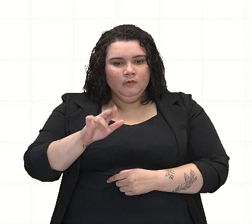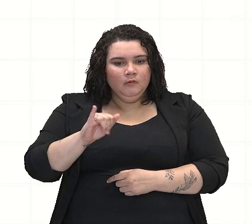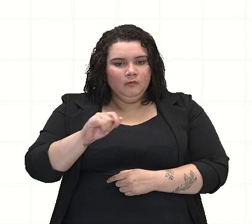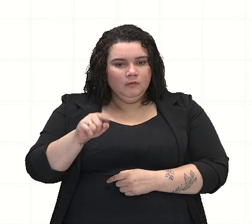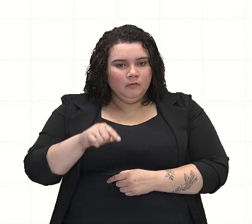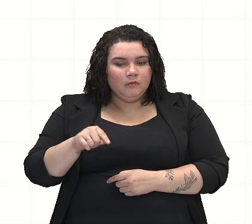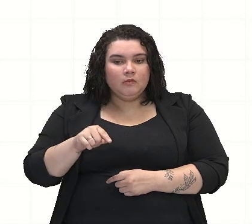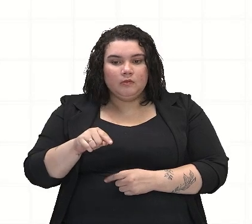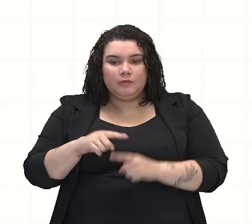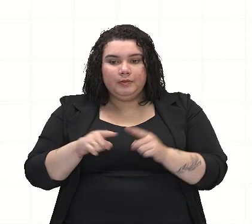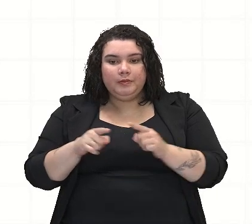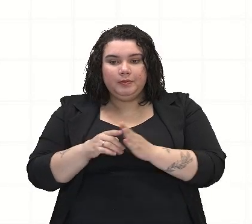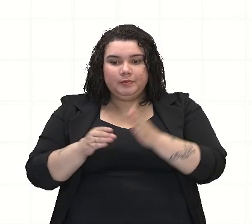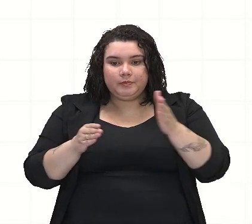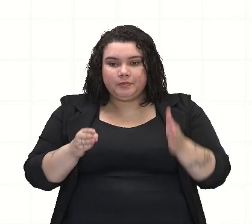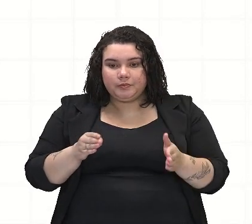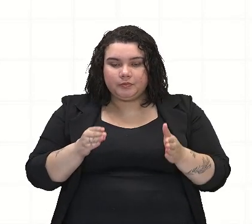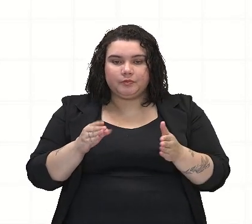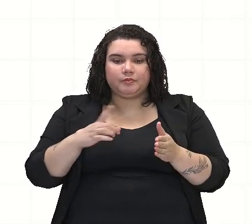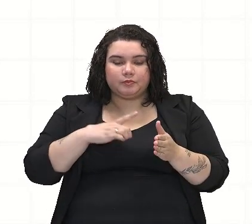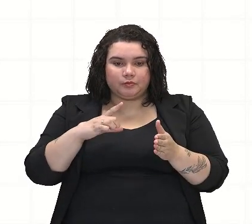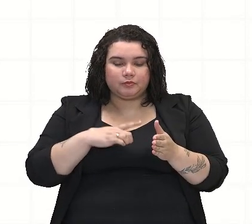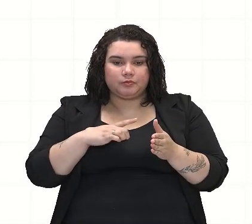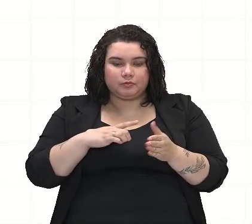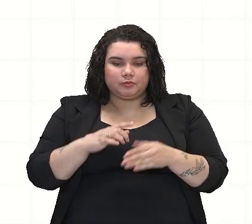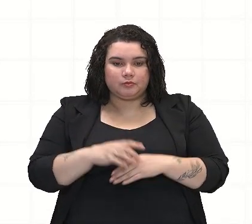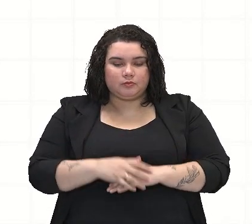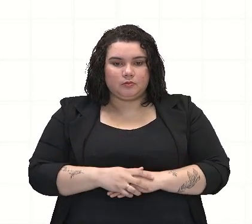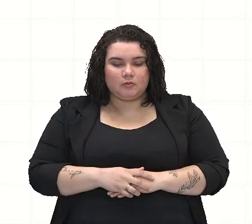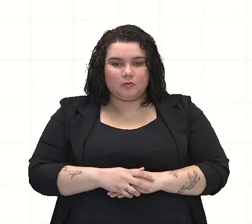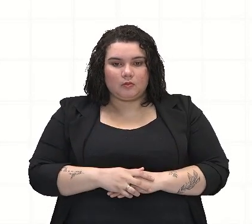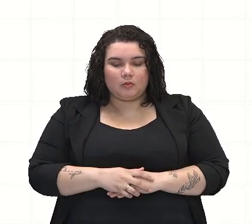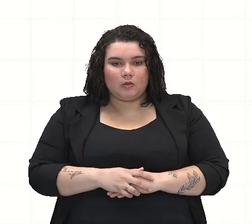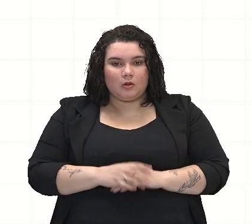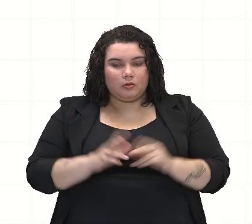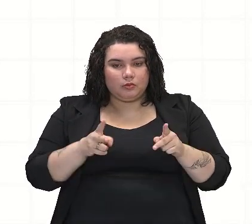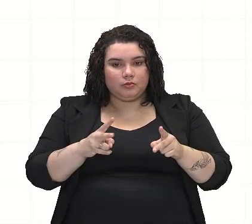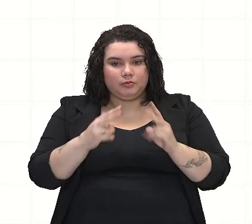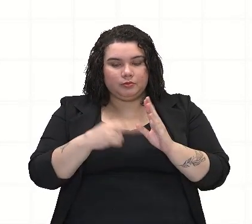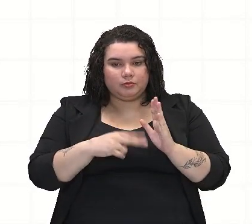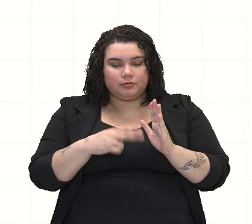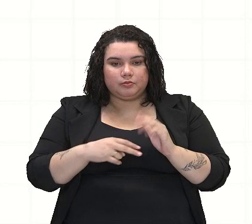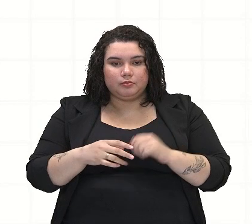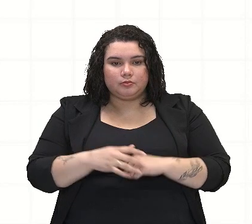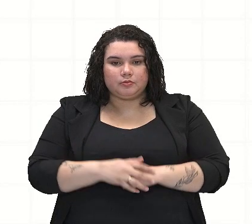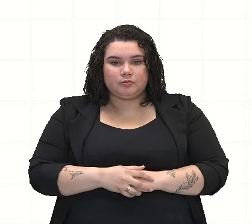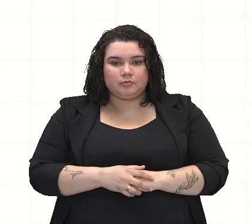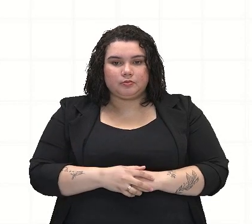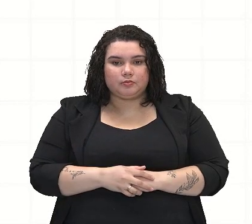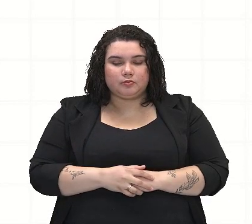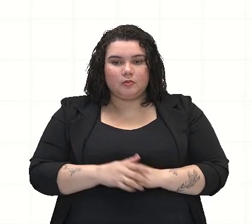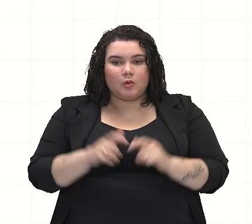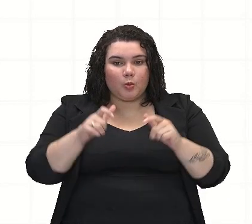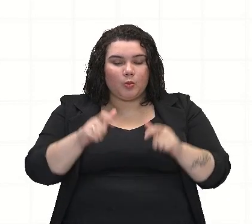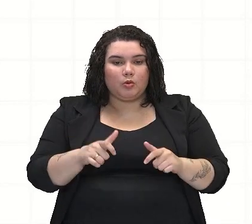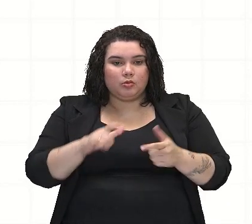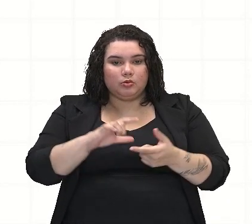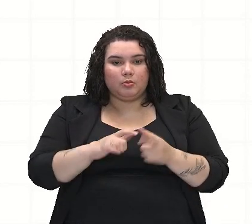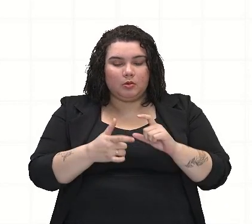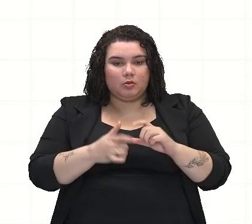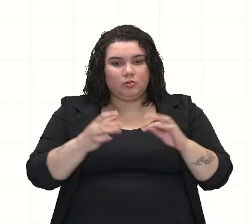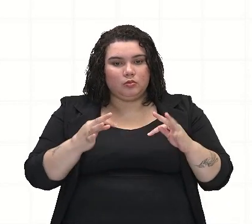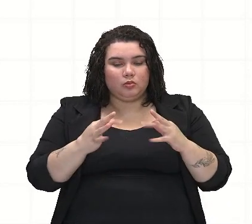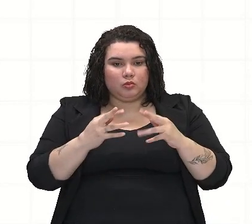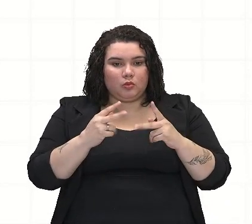ponto médio. Tá? Vamos seguir aqui o que está dizendo, ó. O lugar geométrico de todos